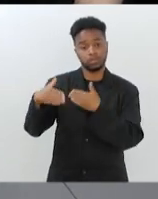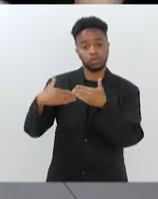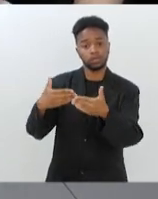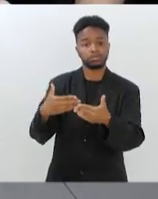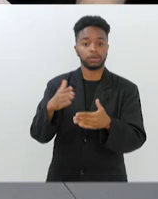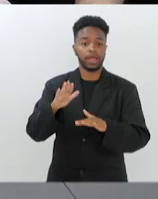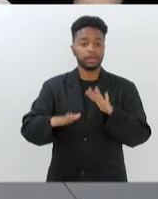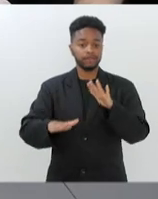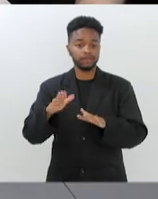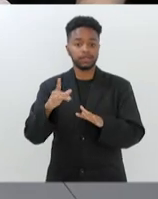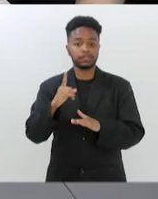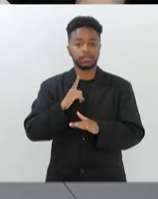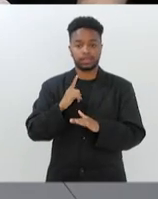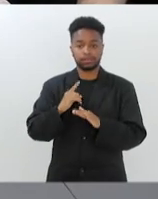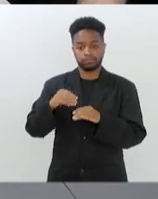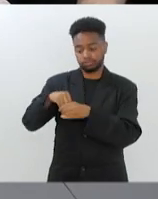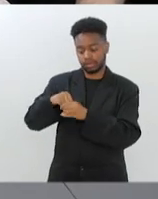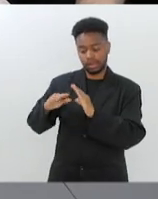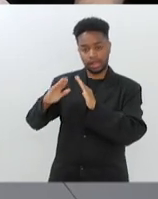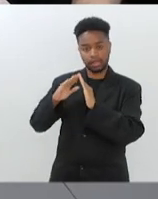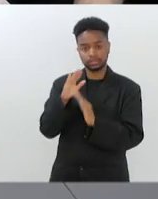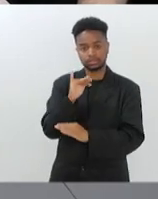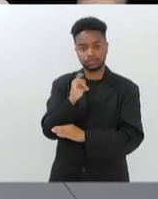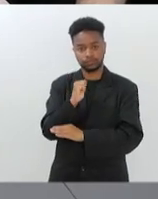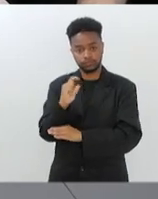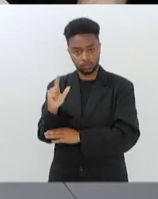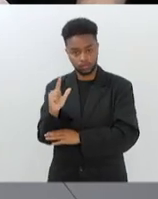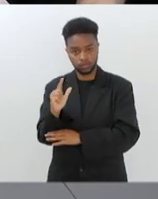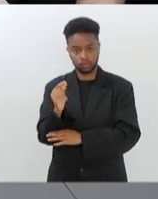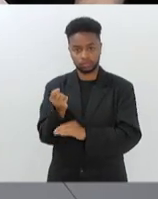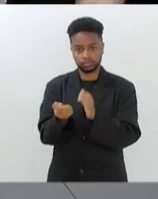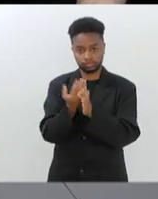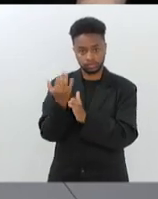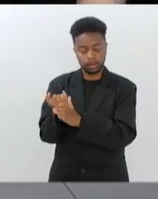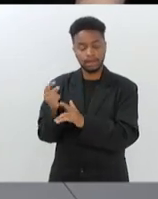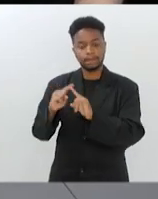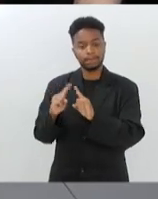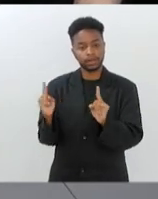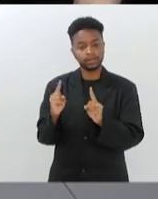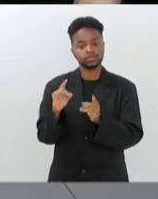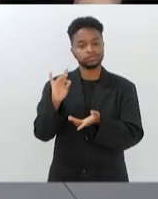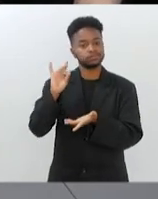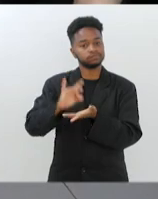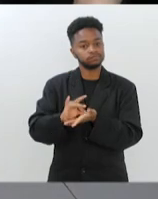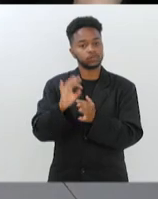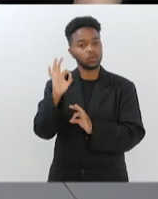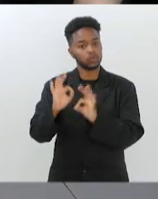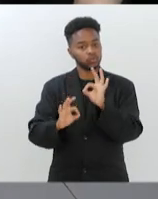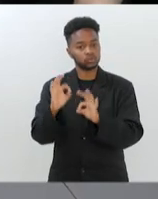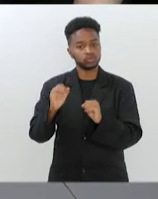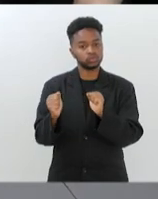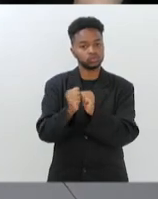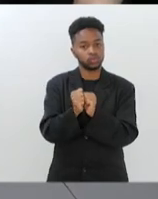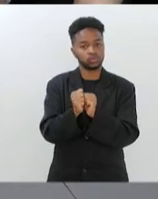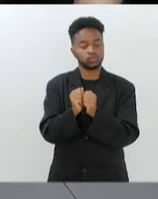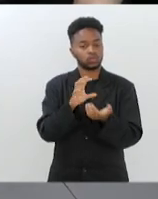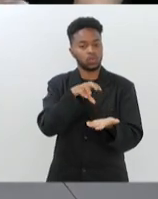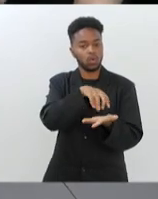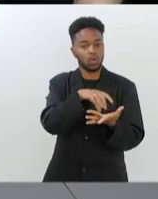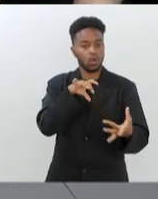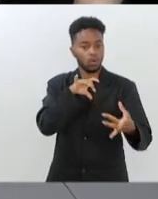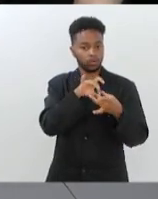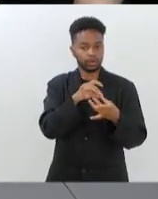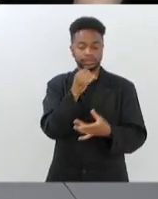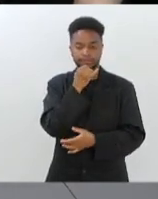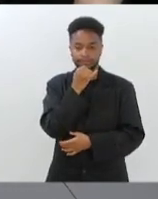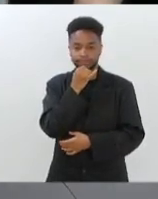partam da própria casa civil eles são construídos integralmente em parceria com o órgão correspondente por